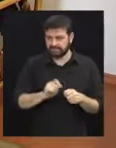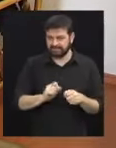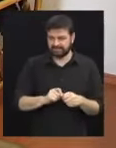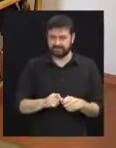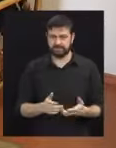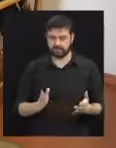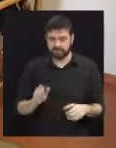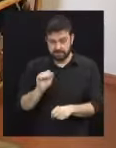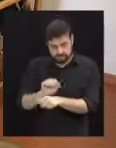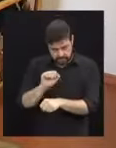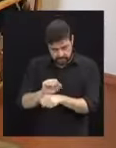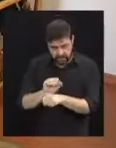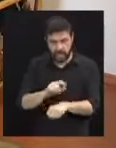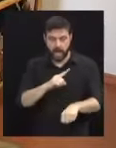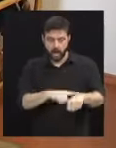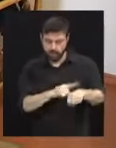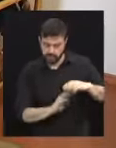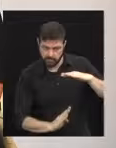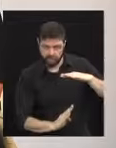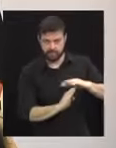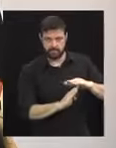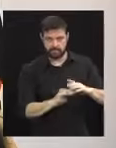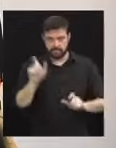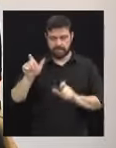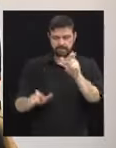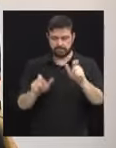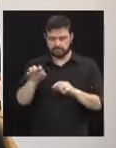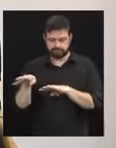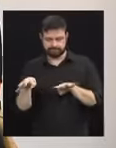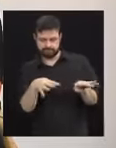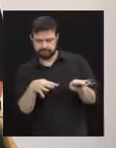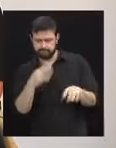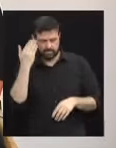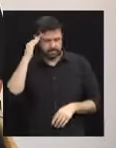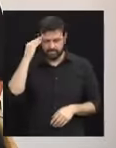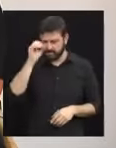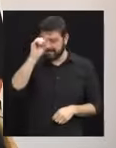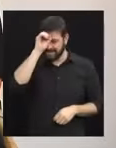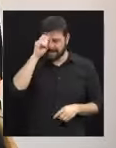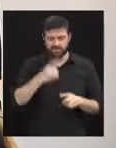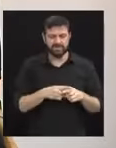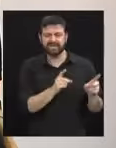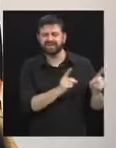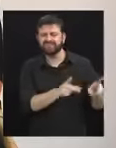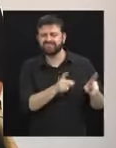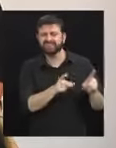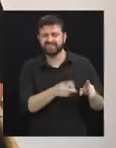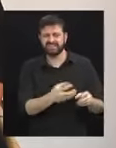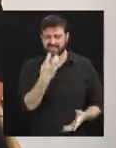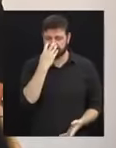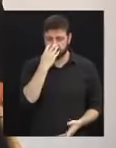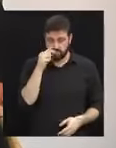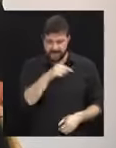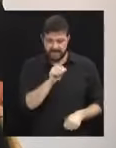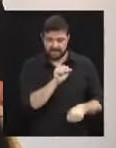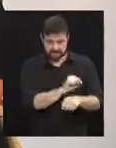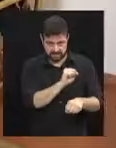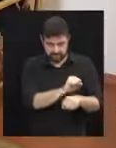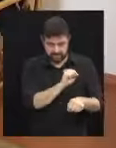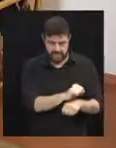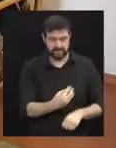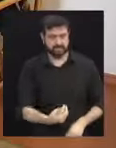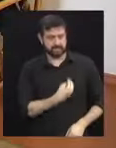se ela, né? As pessoas infelizmente têm uma imagem deturpada disso, mas não é crime, mas ela precisa estar vivendo